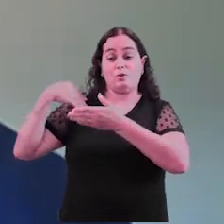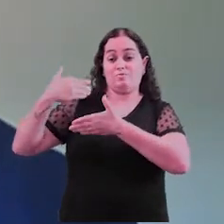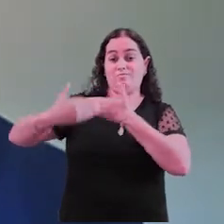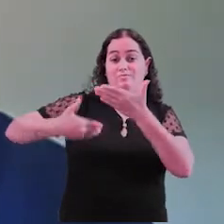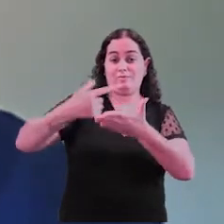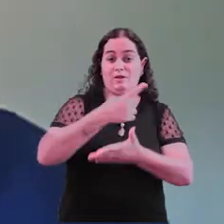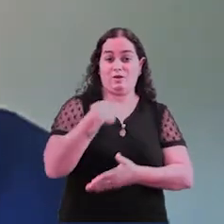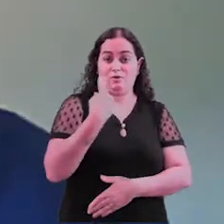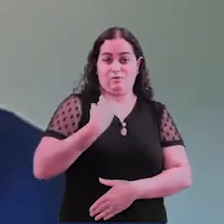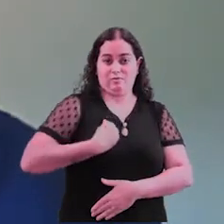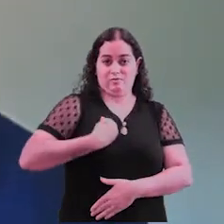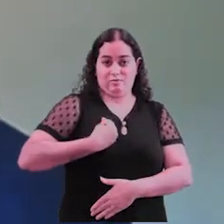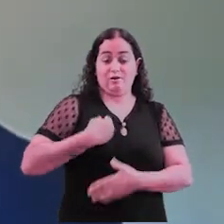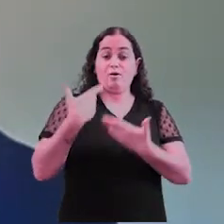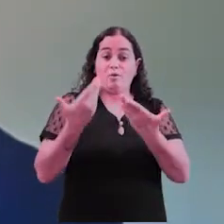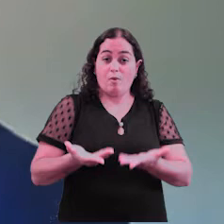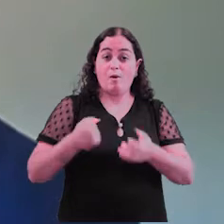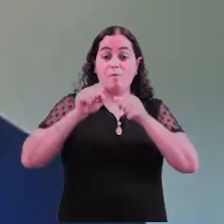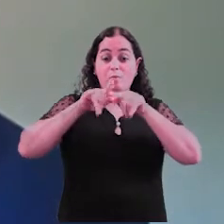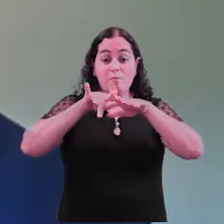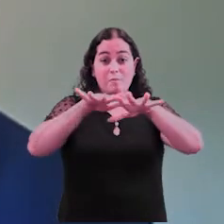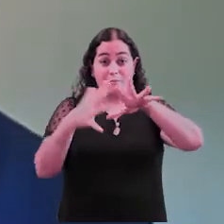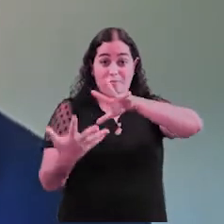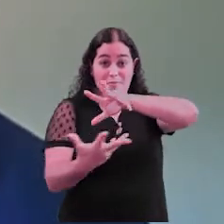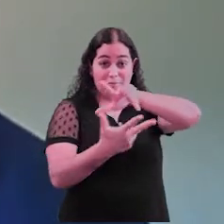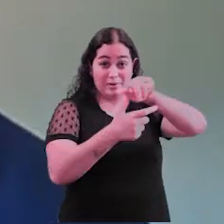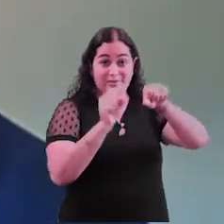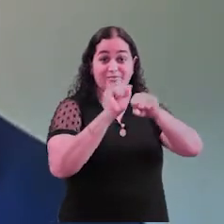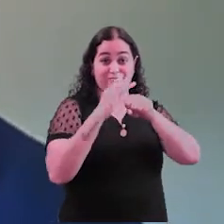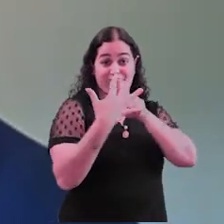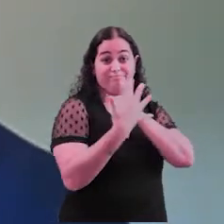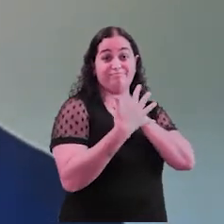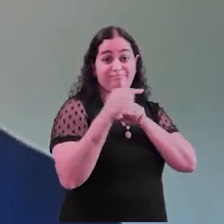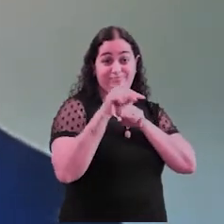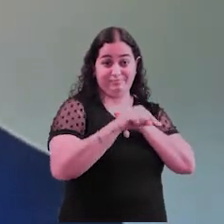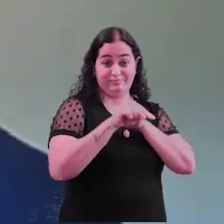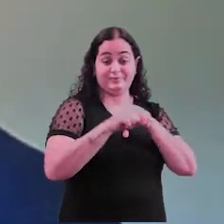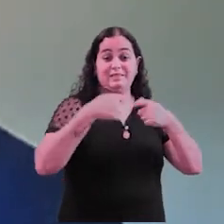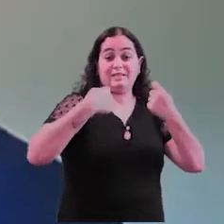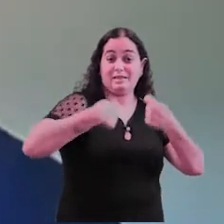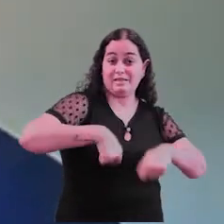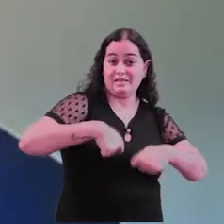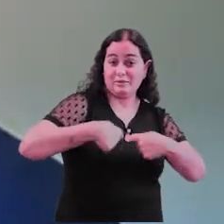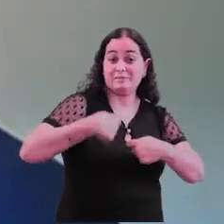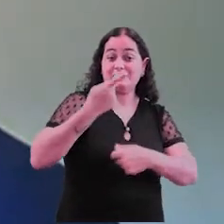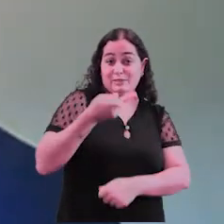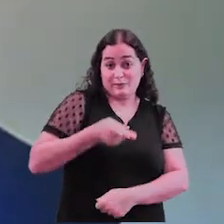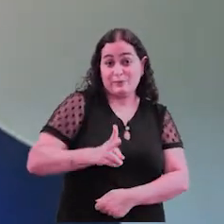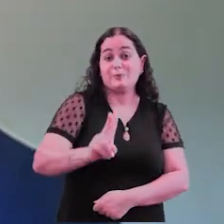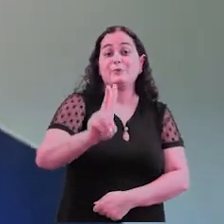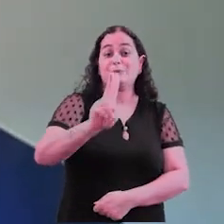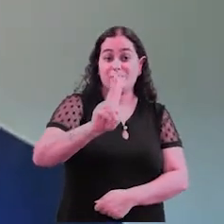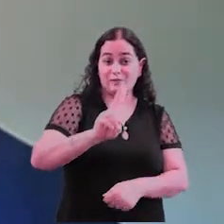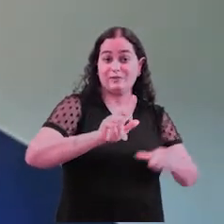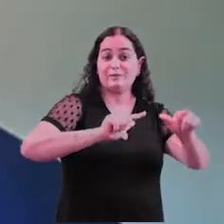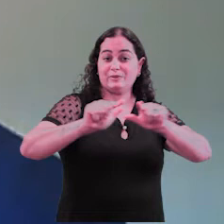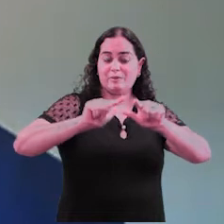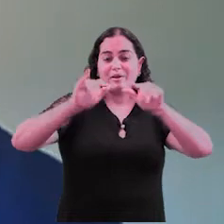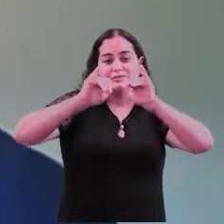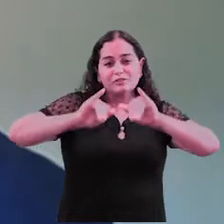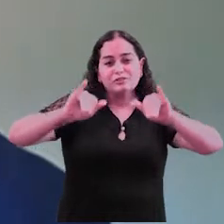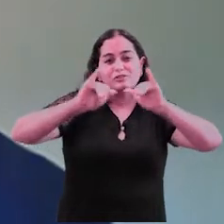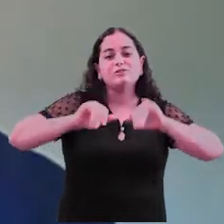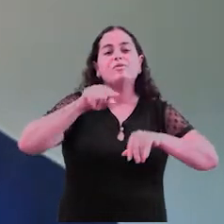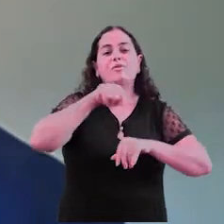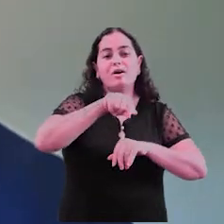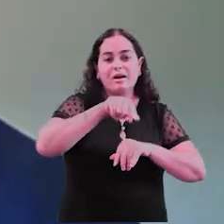histórico que vivemos, no qual a pandemia ocasionada pela Covid-19 e a necessidade de continuar as ações